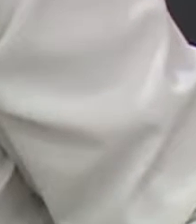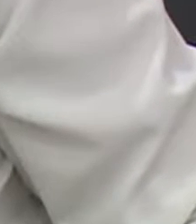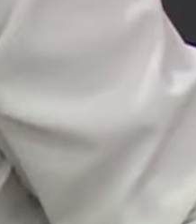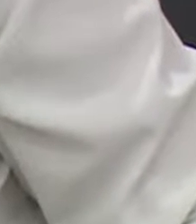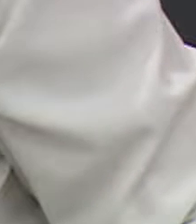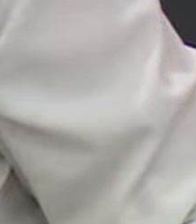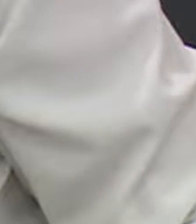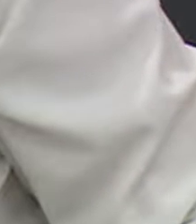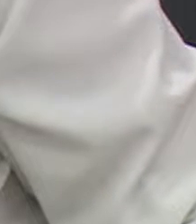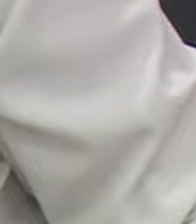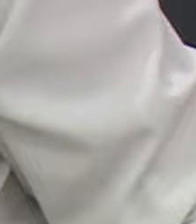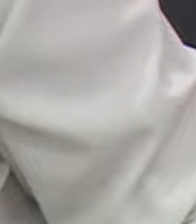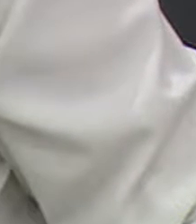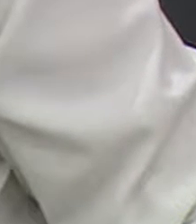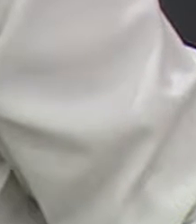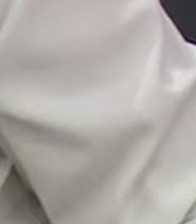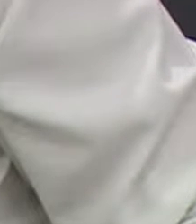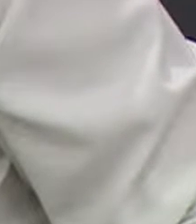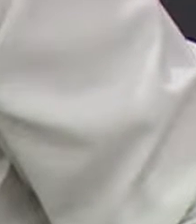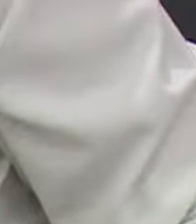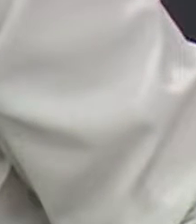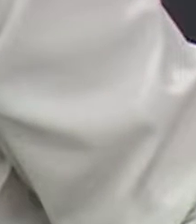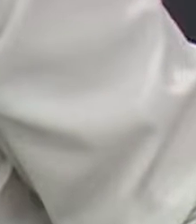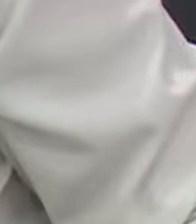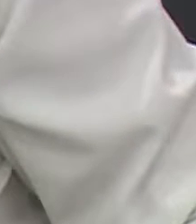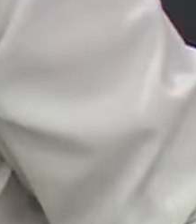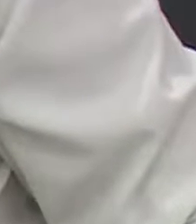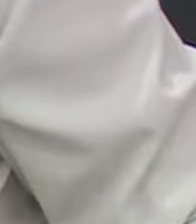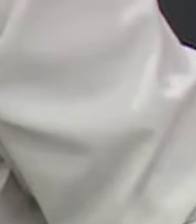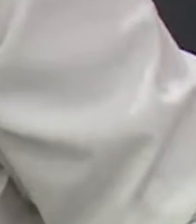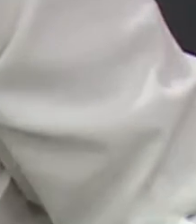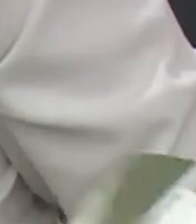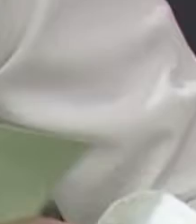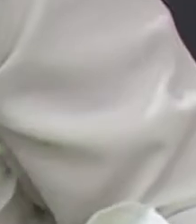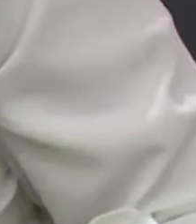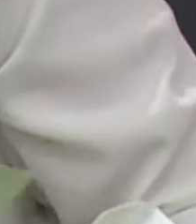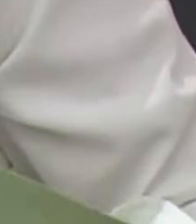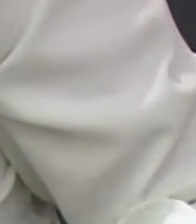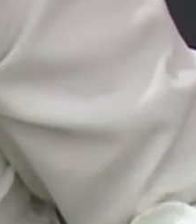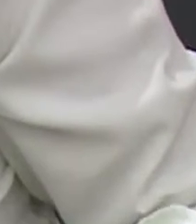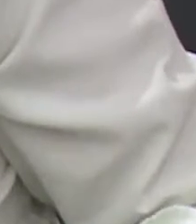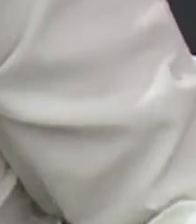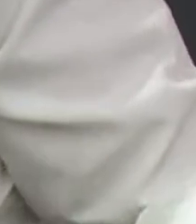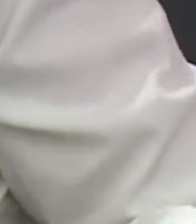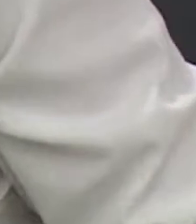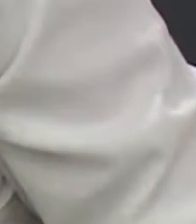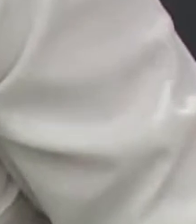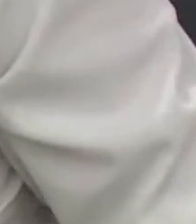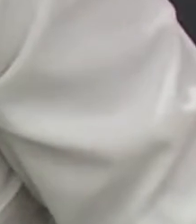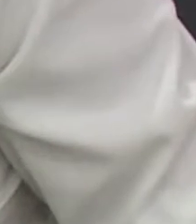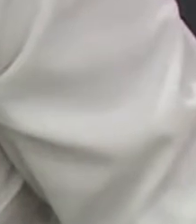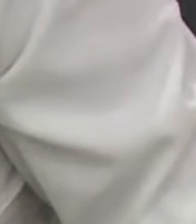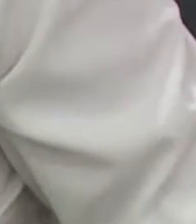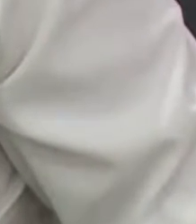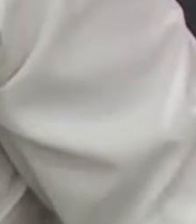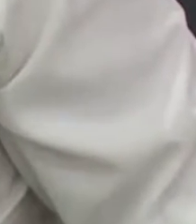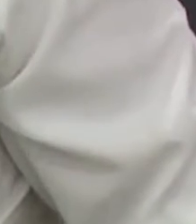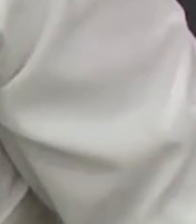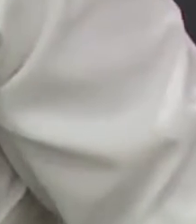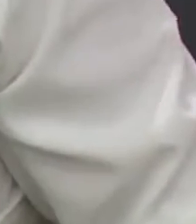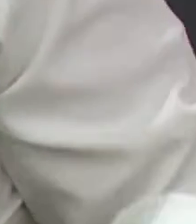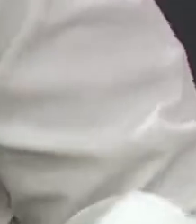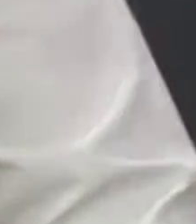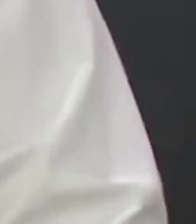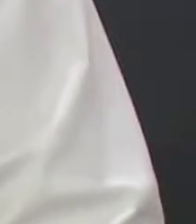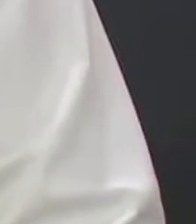gravames decorrentes de medida cautelar fiscal e das garantias prestadas nas ações de execução fiscal. Tivemos parecer